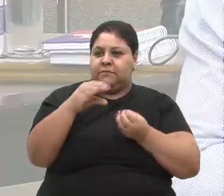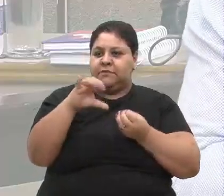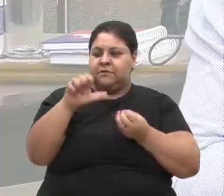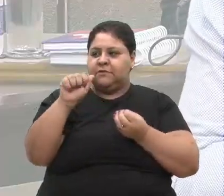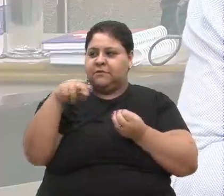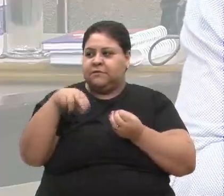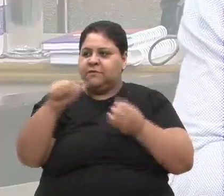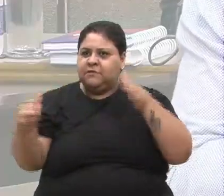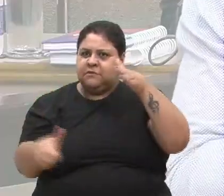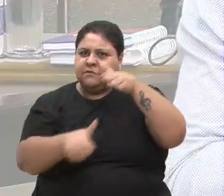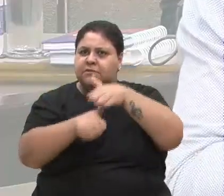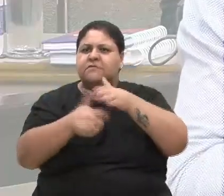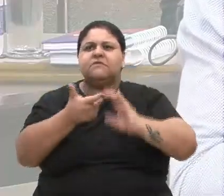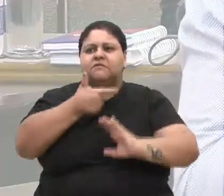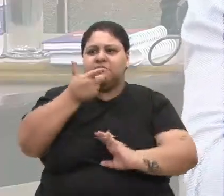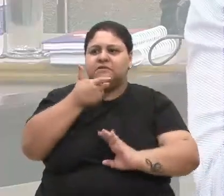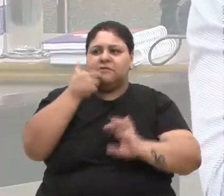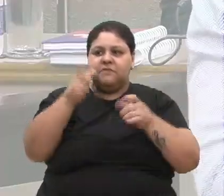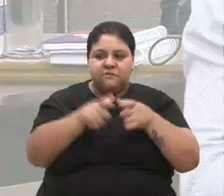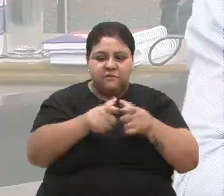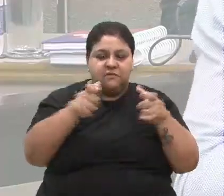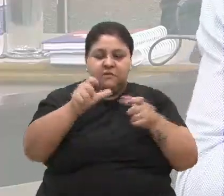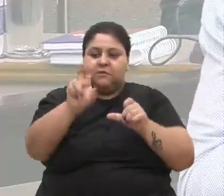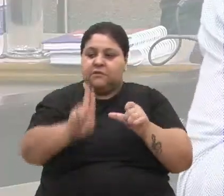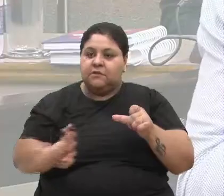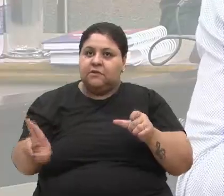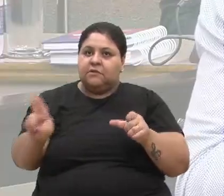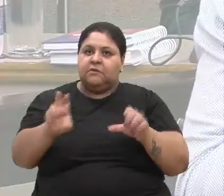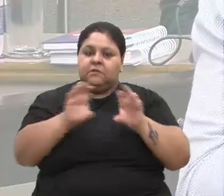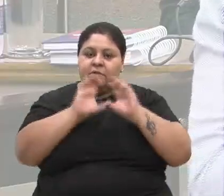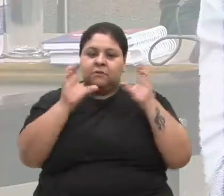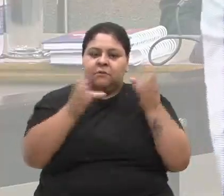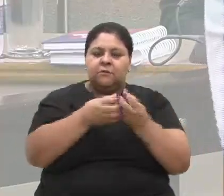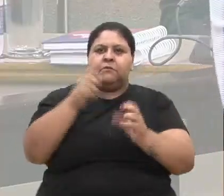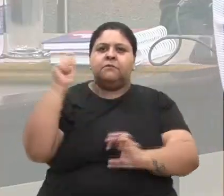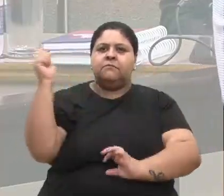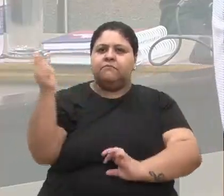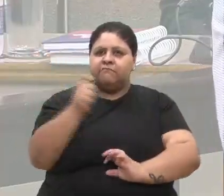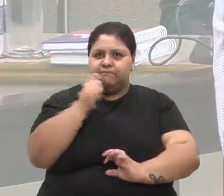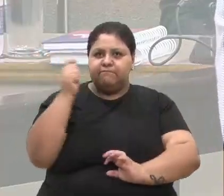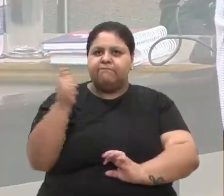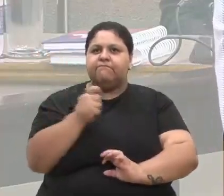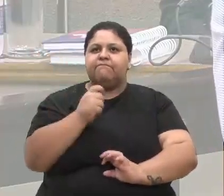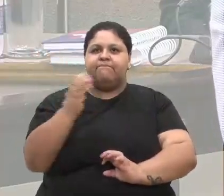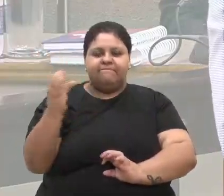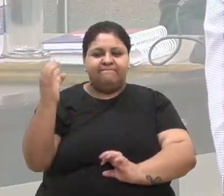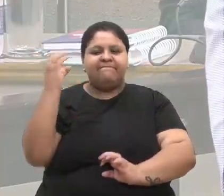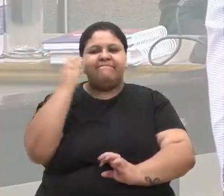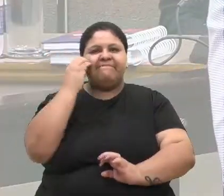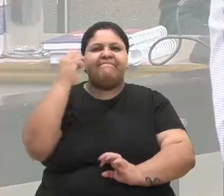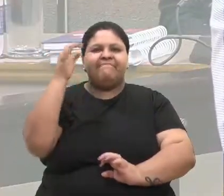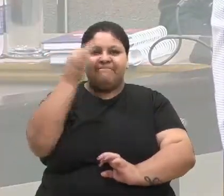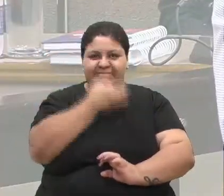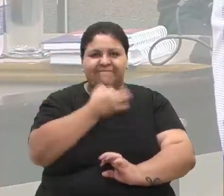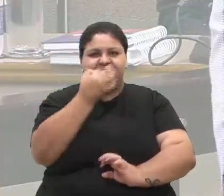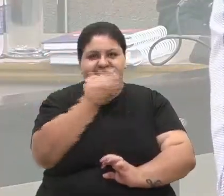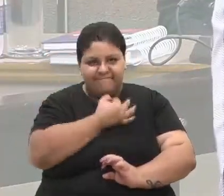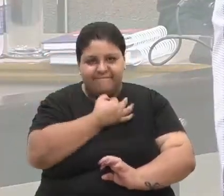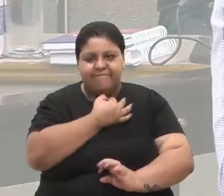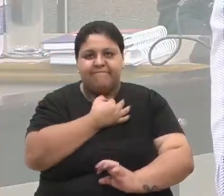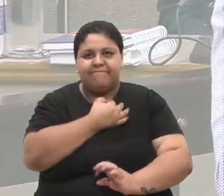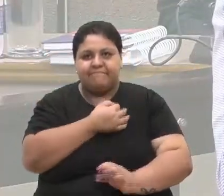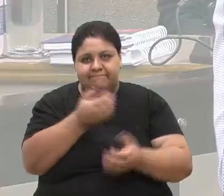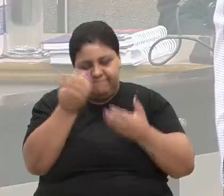pró-reitora, falou, a maior universidade comunitária do Rio Grande do Sul é patrimônio da nossa cidade.